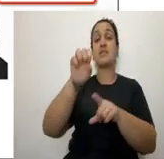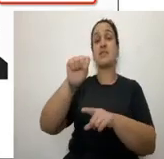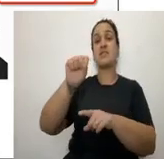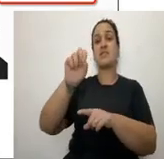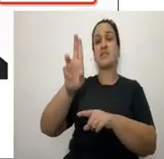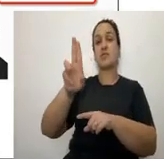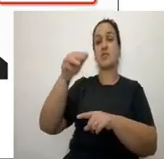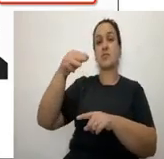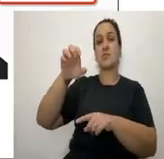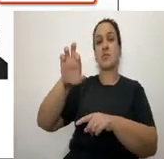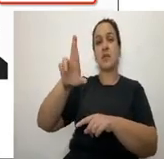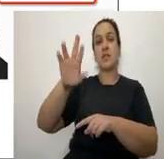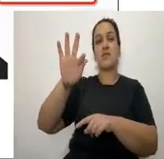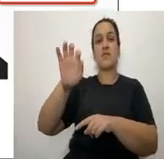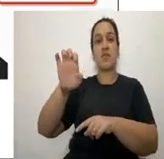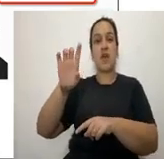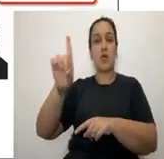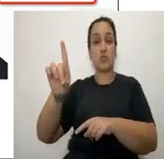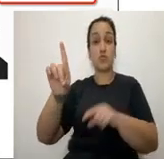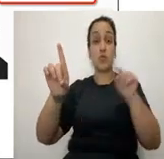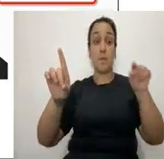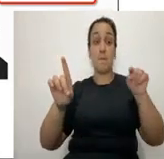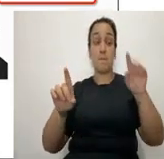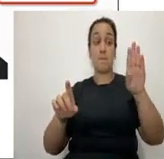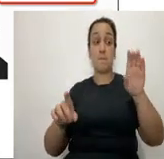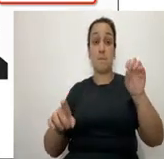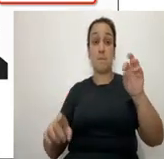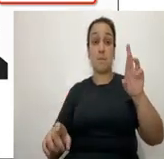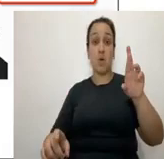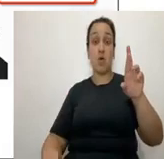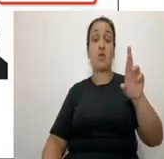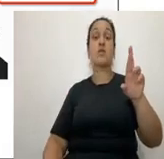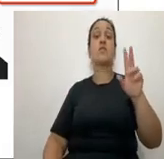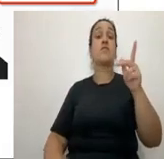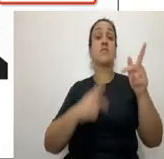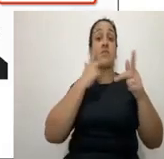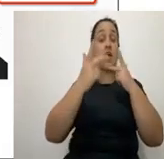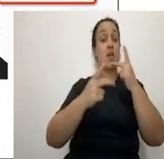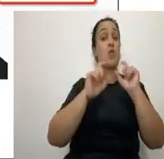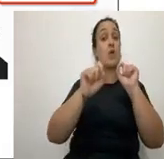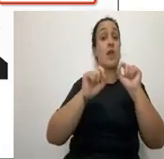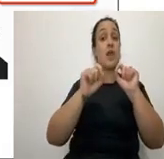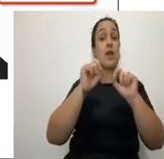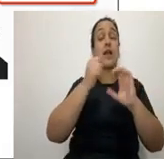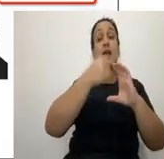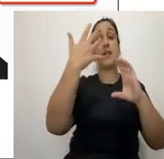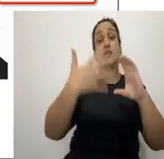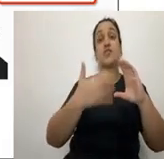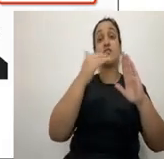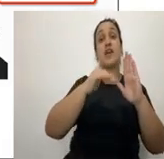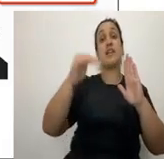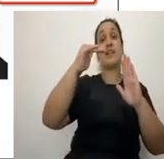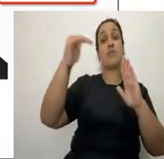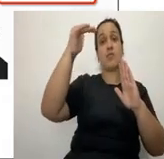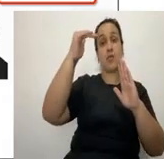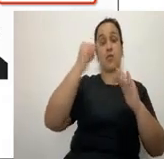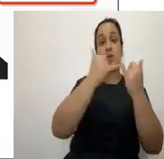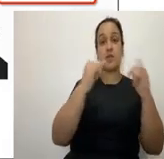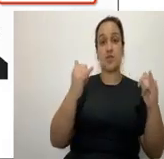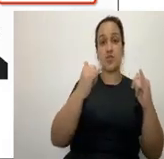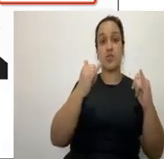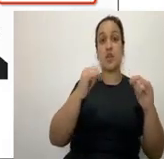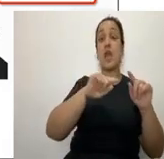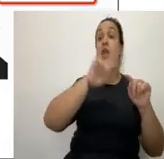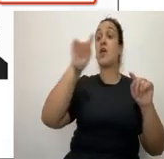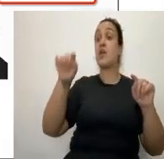Sommerfeld. Bohr entra então com a característica da diferenciação dos níveis, né,